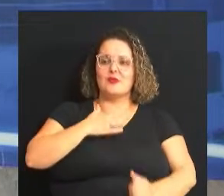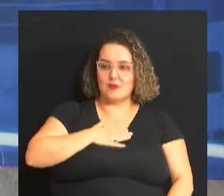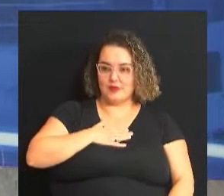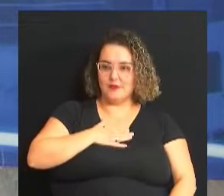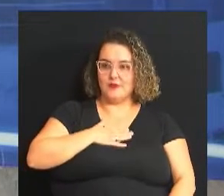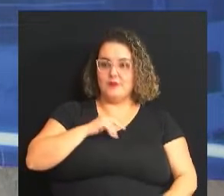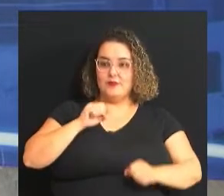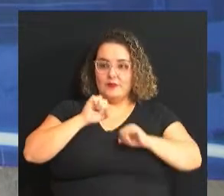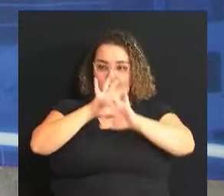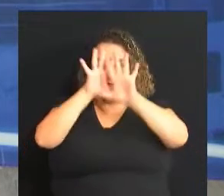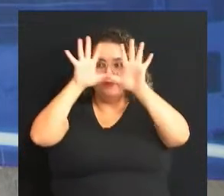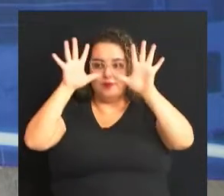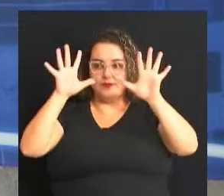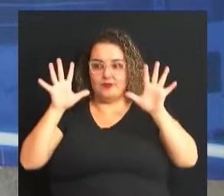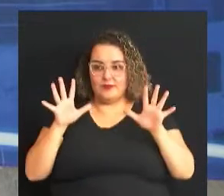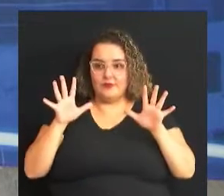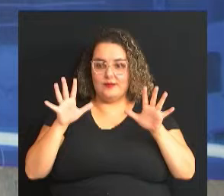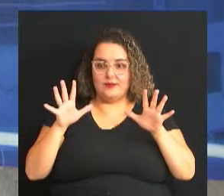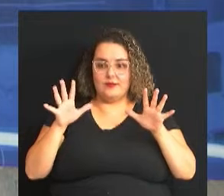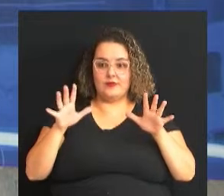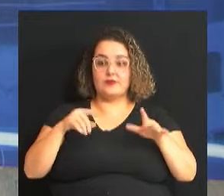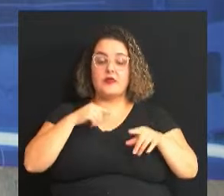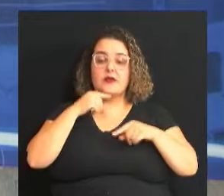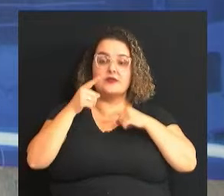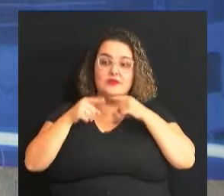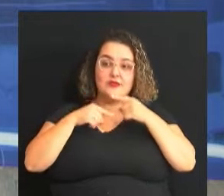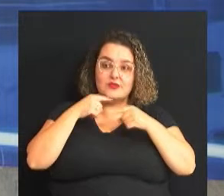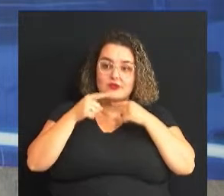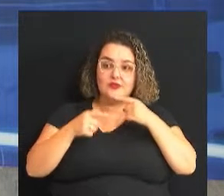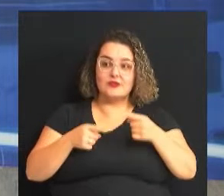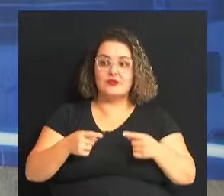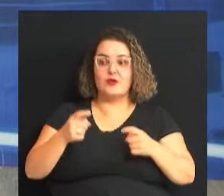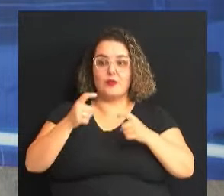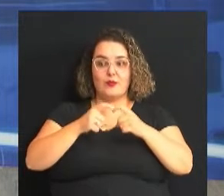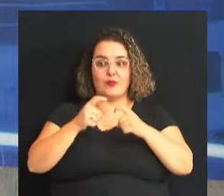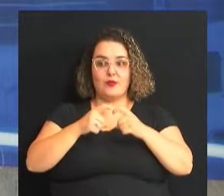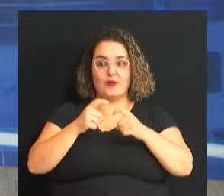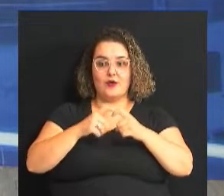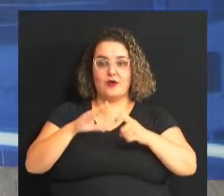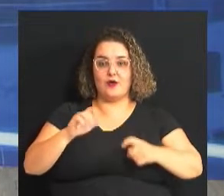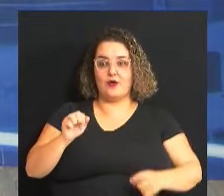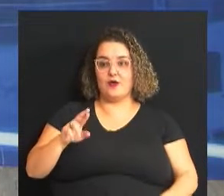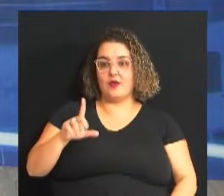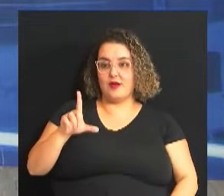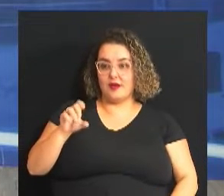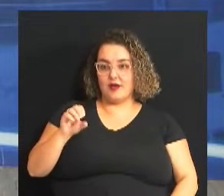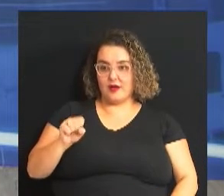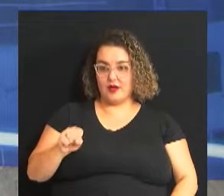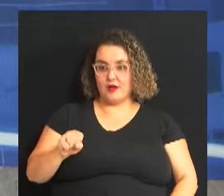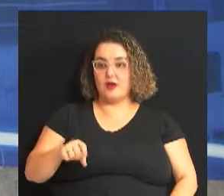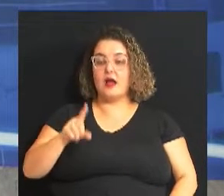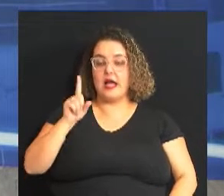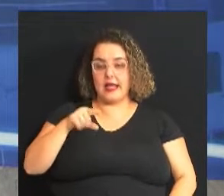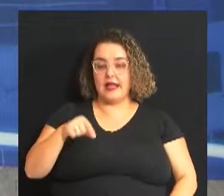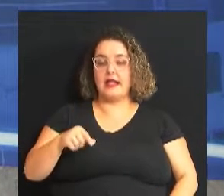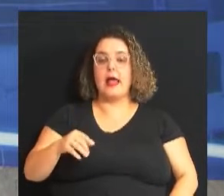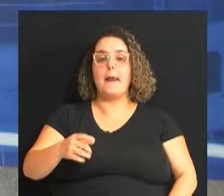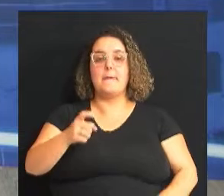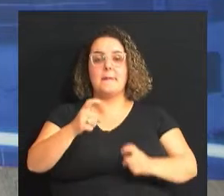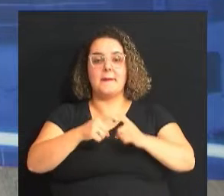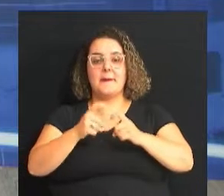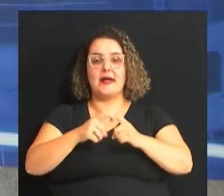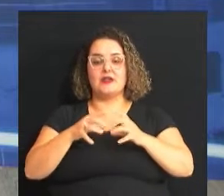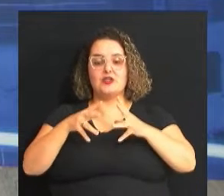esclarecer todas as nossas dúvidas, olha só, é o médico Carlos Machado. Ele é clínico geral, especialista